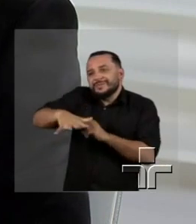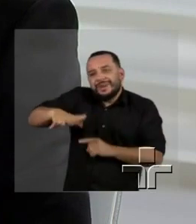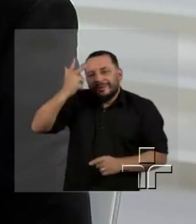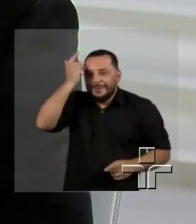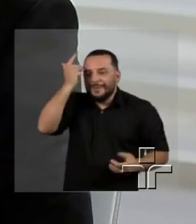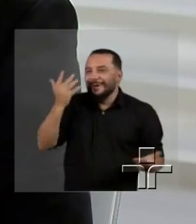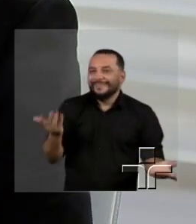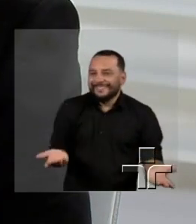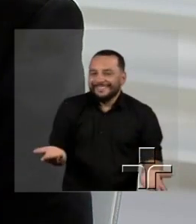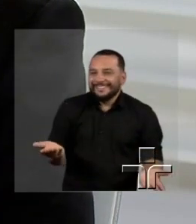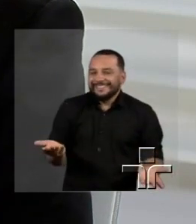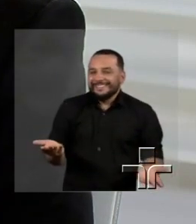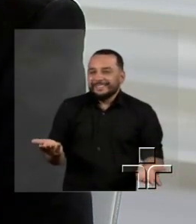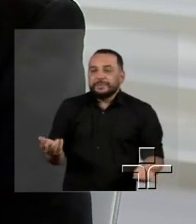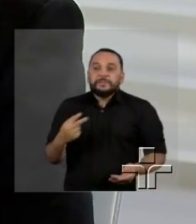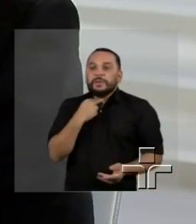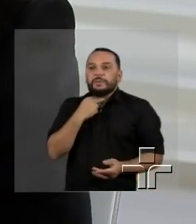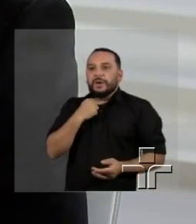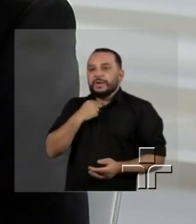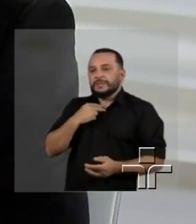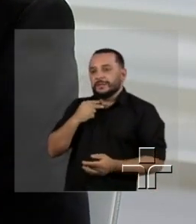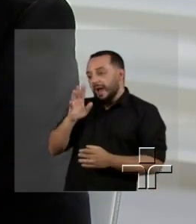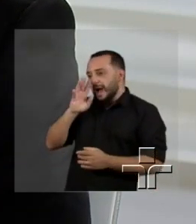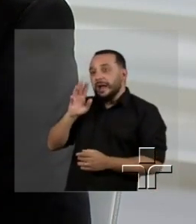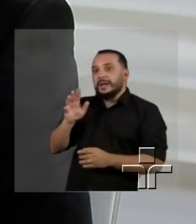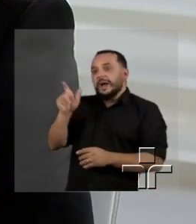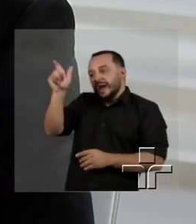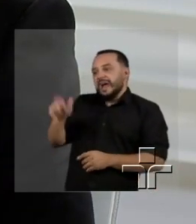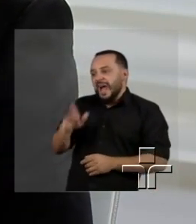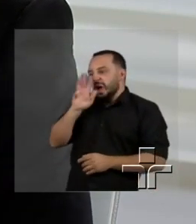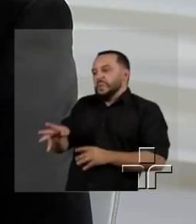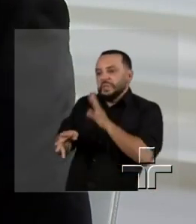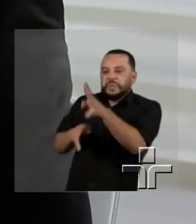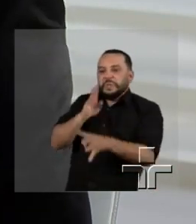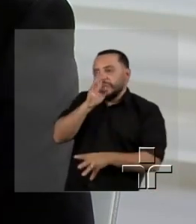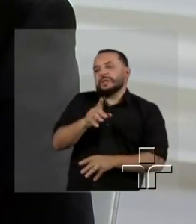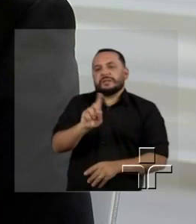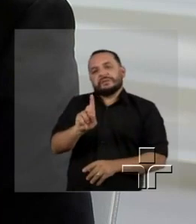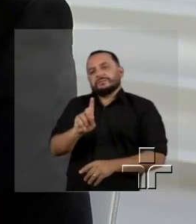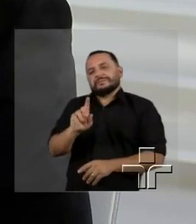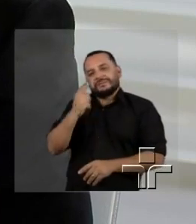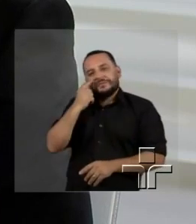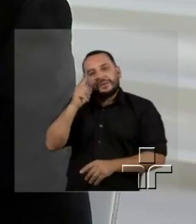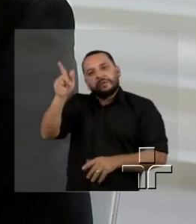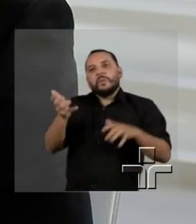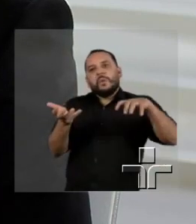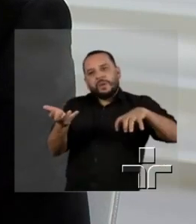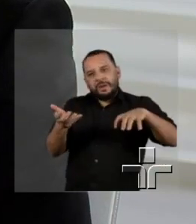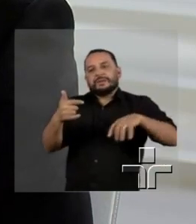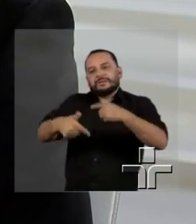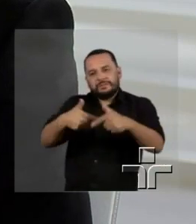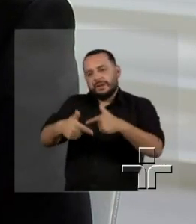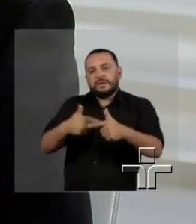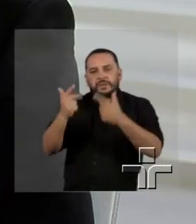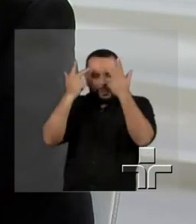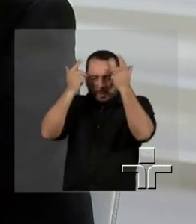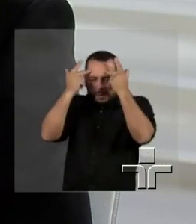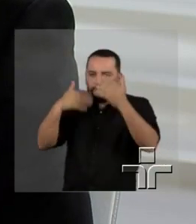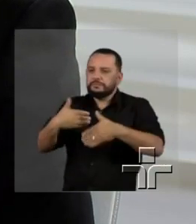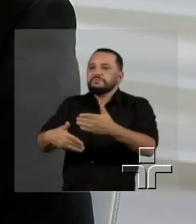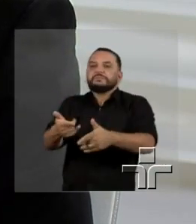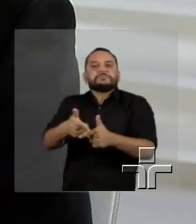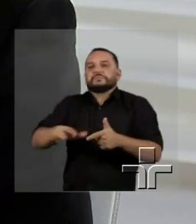de combate, a parte operacional. Mas depois também essa parte operacional na área internacional estava muito